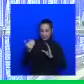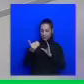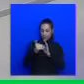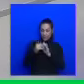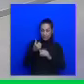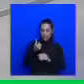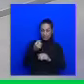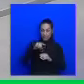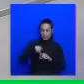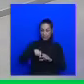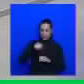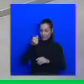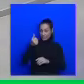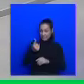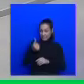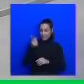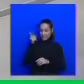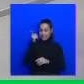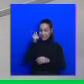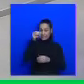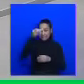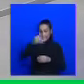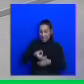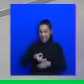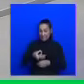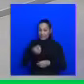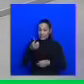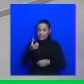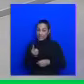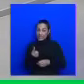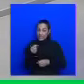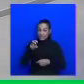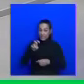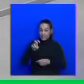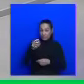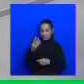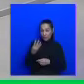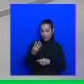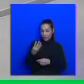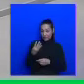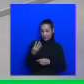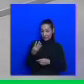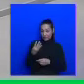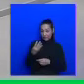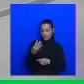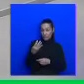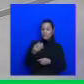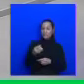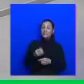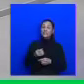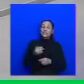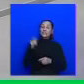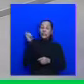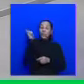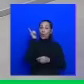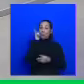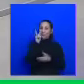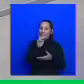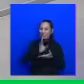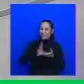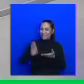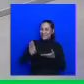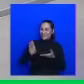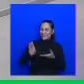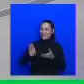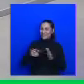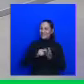Vamos sortear 6 dezenas. Quem acertar 6, 5, 4 números dentre os 60 disponíveis ganha